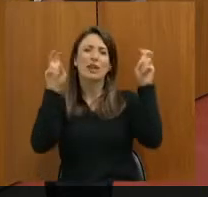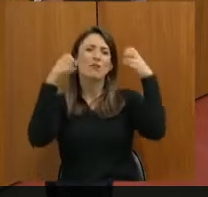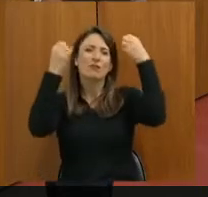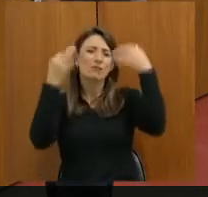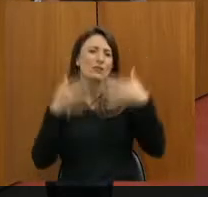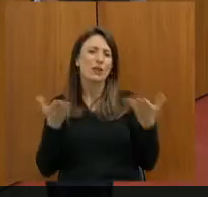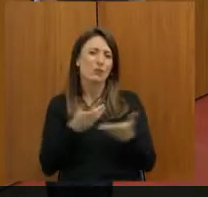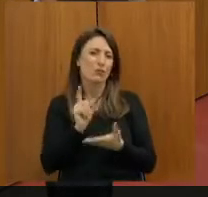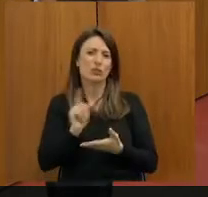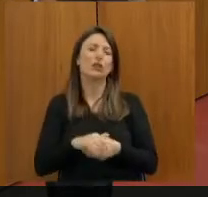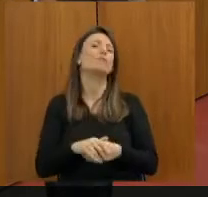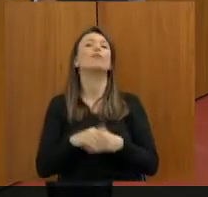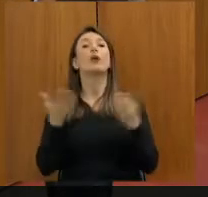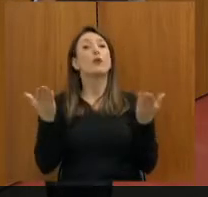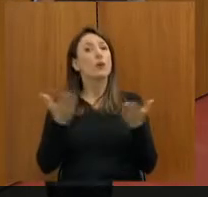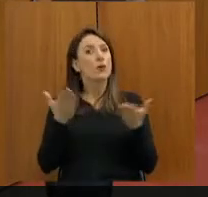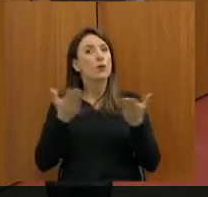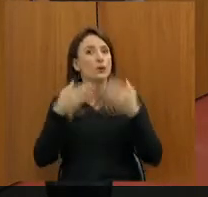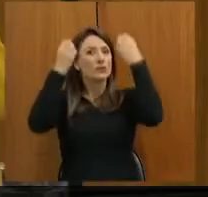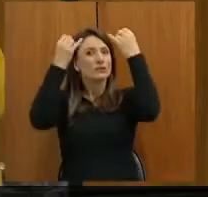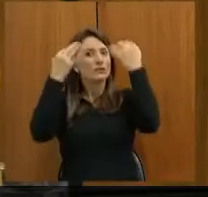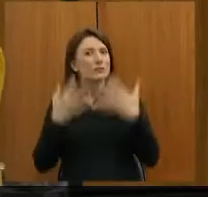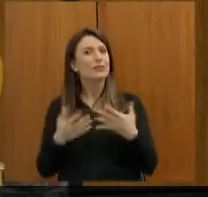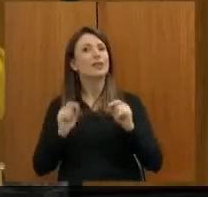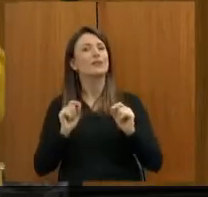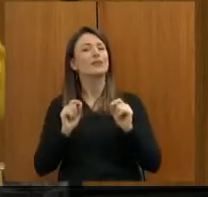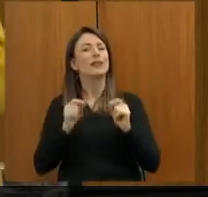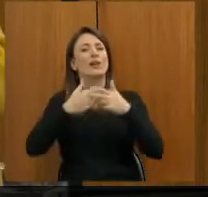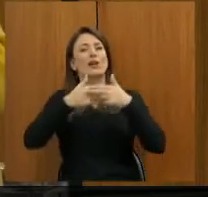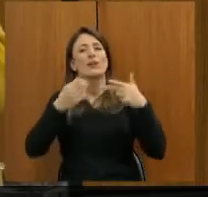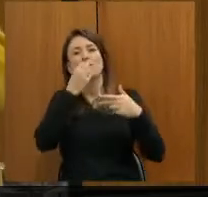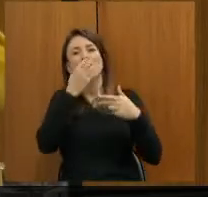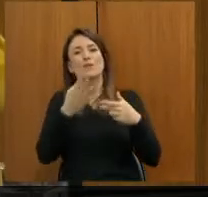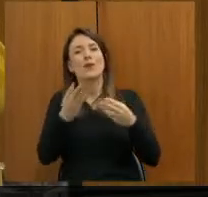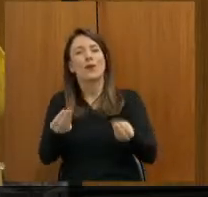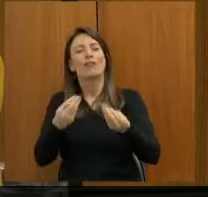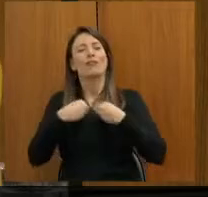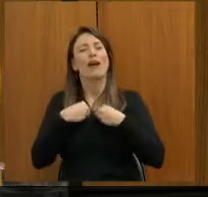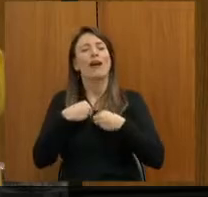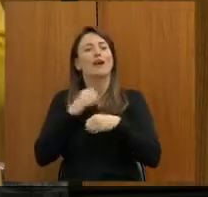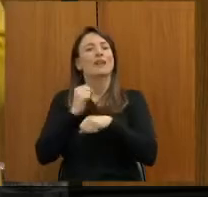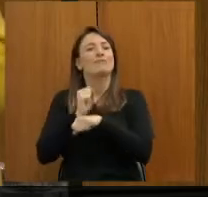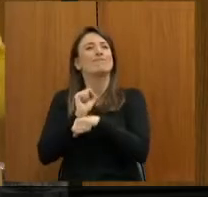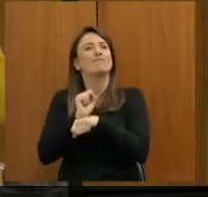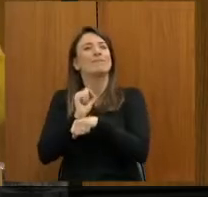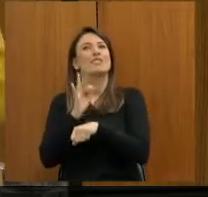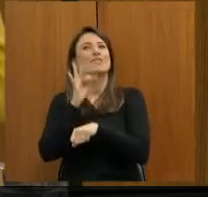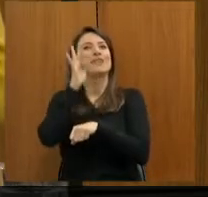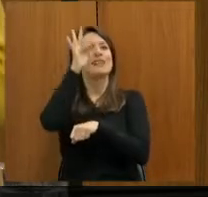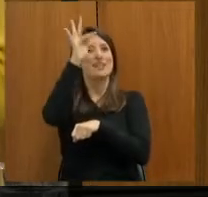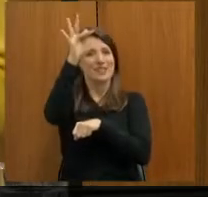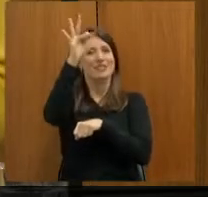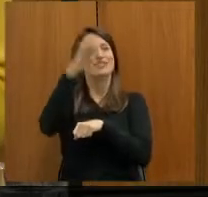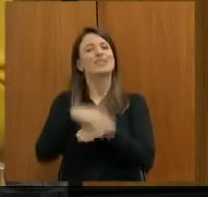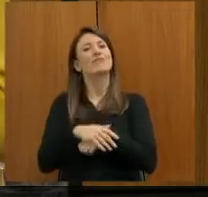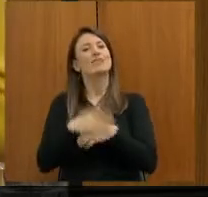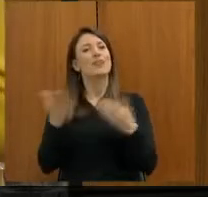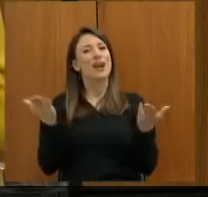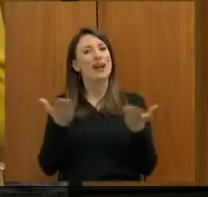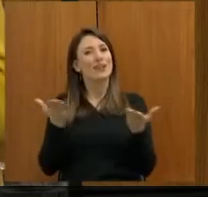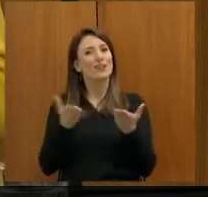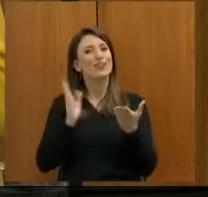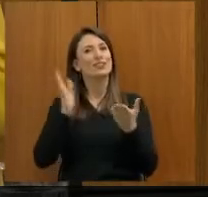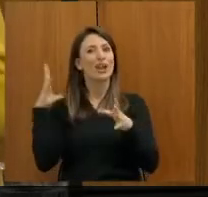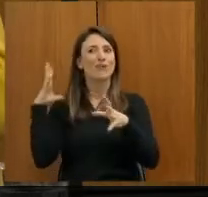é de falar de coisas que trazem Esperança eu gostaria nesses 15 anos da Lei Maria da